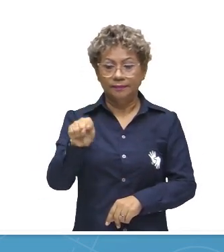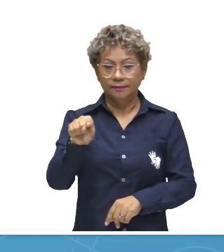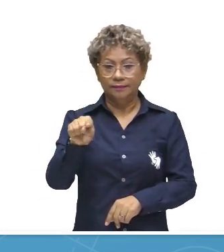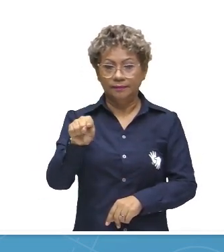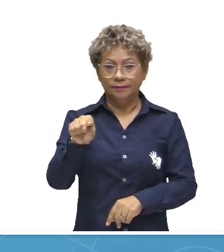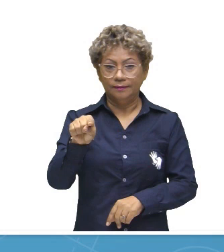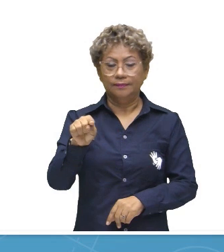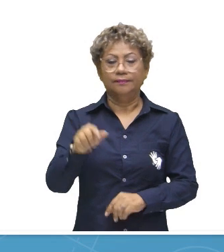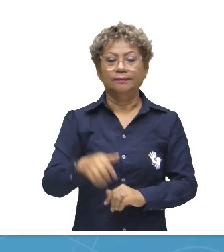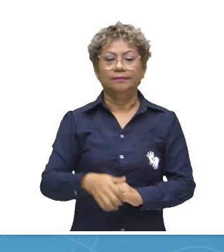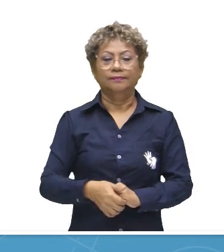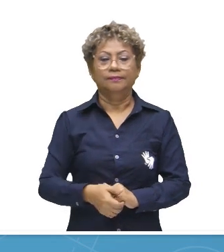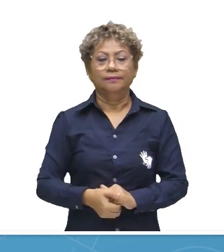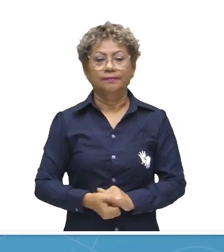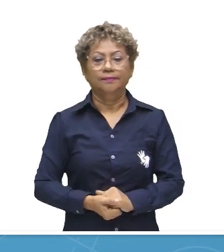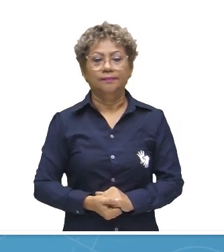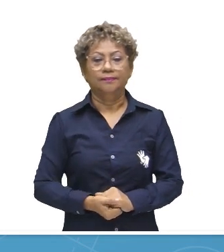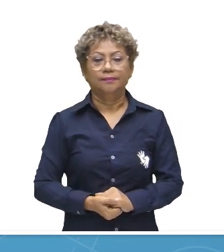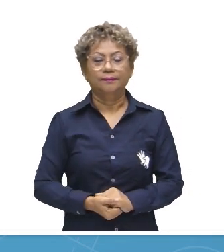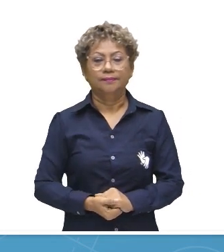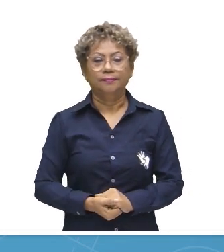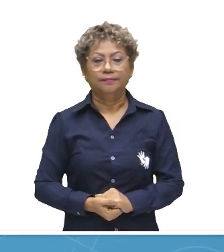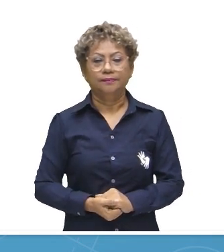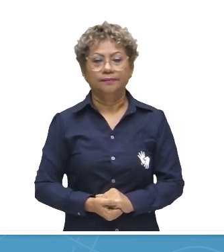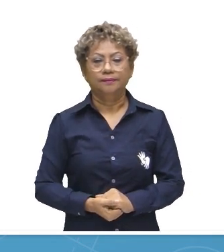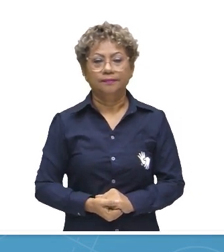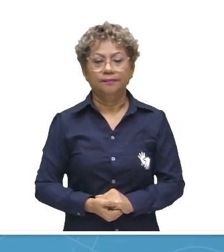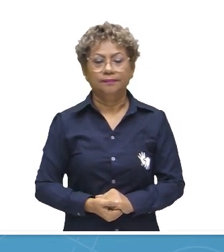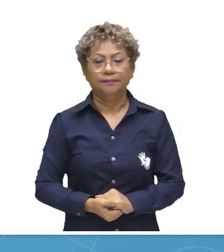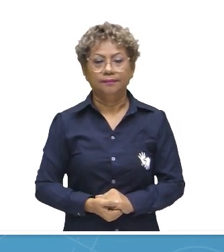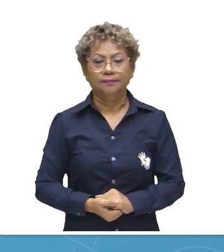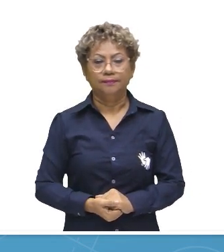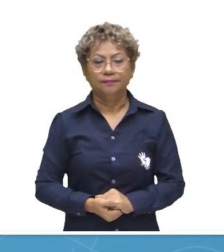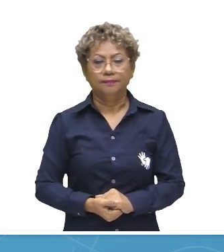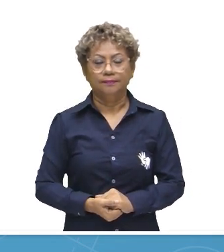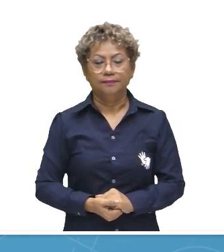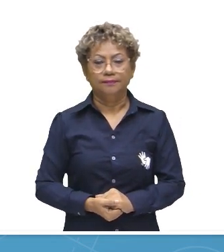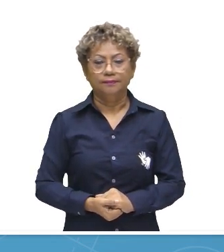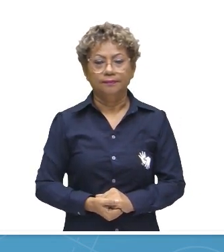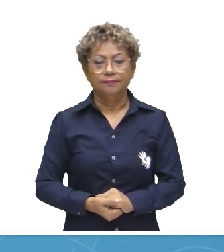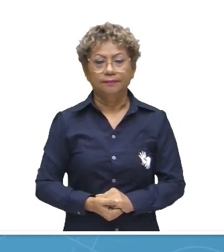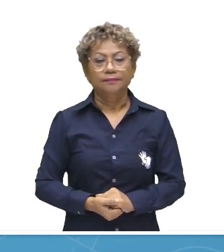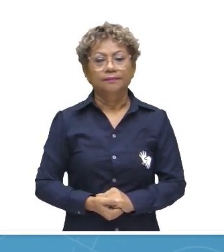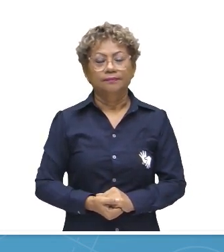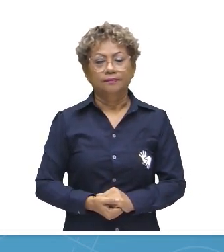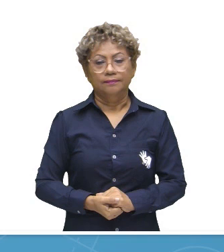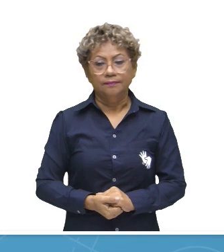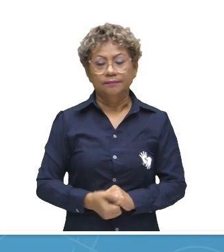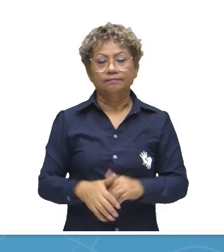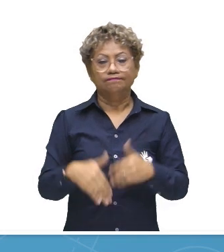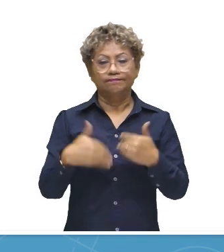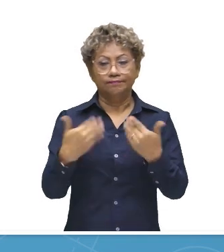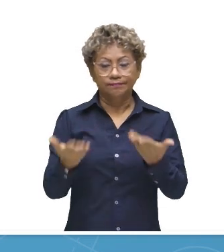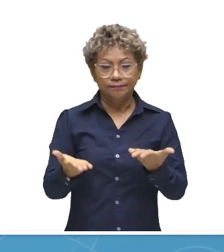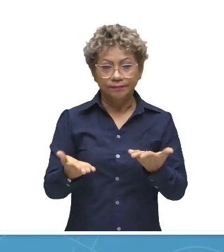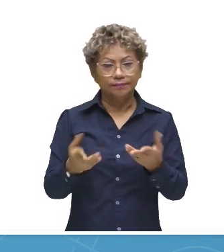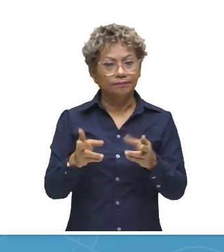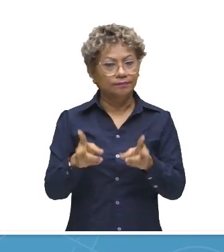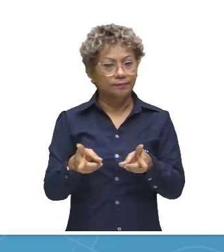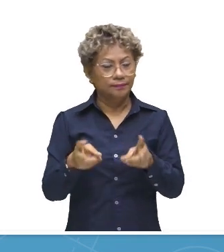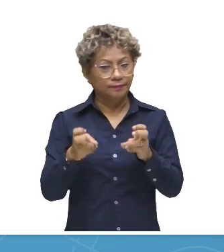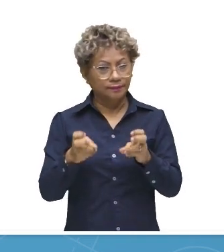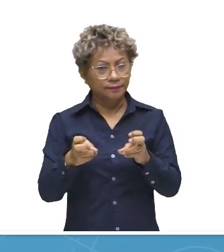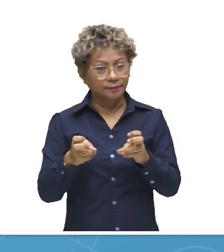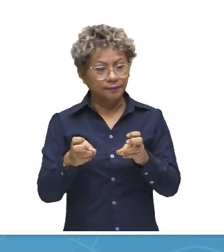nós chamamos, né, de ângulos internos. Nós vimos anteriormente que os lados, né, são